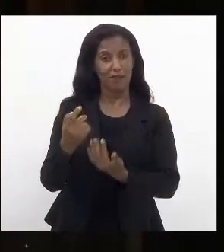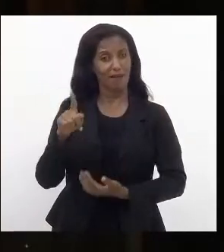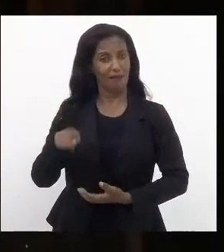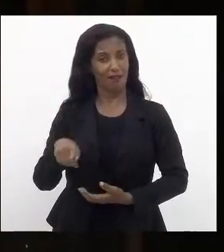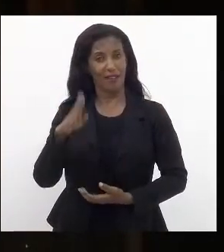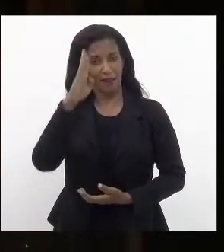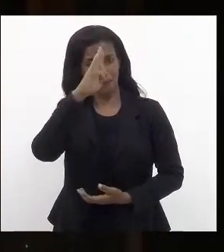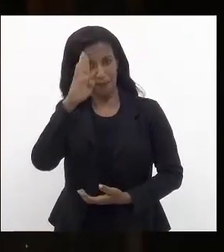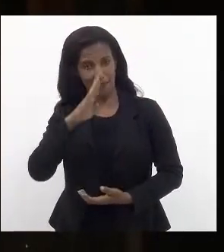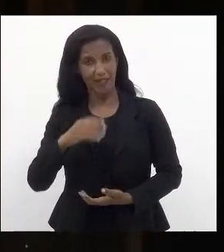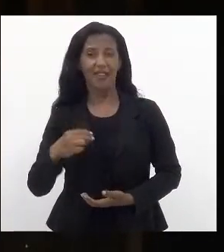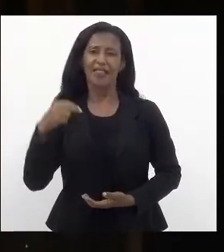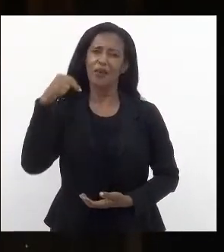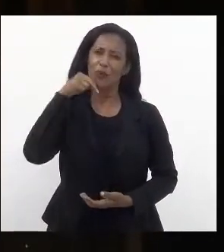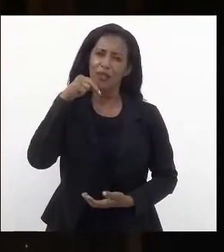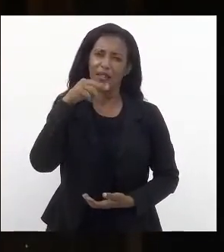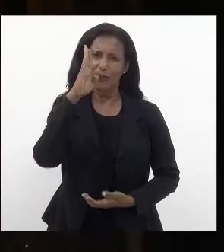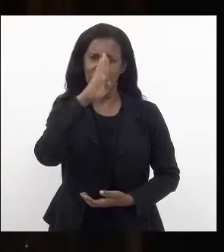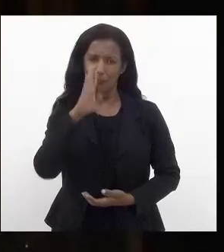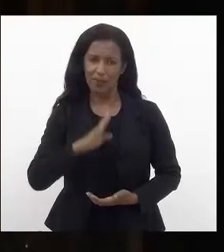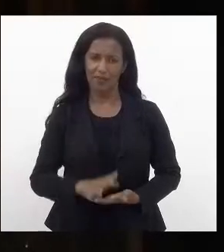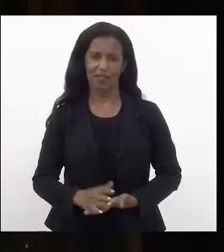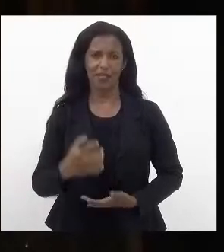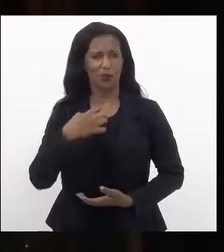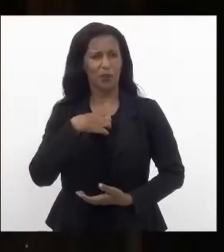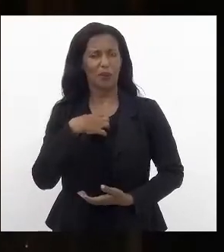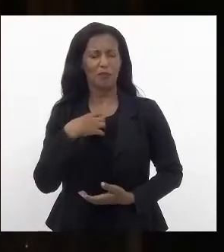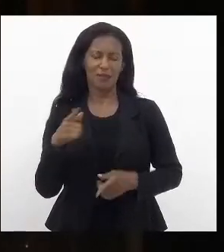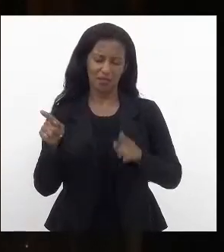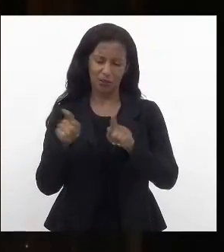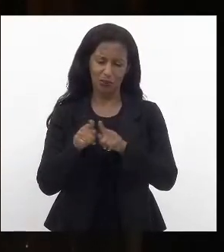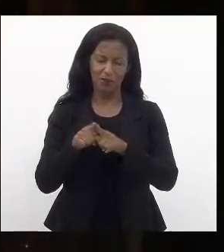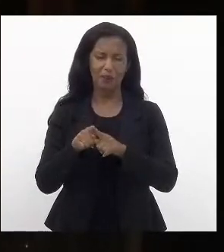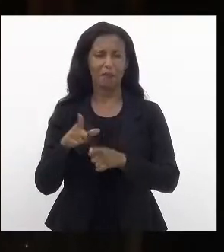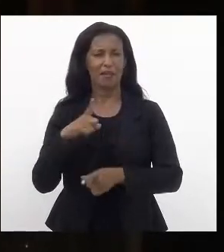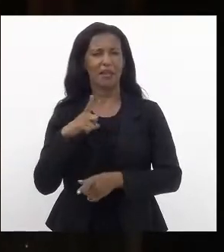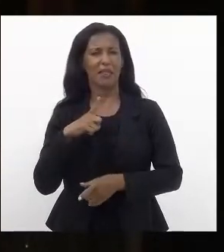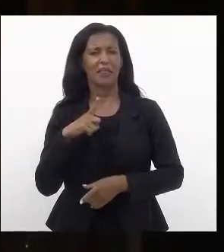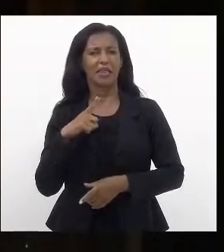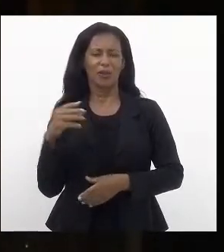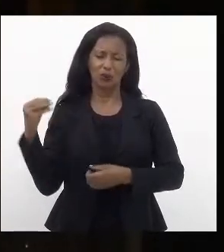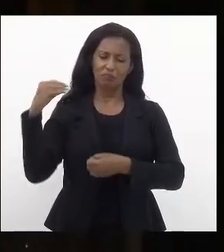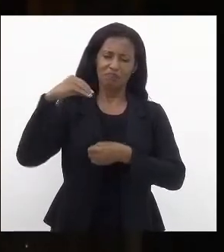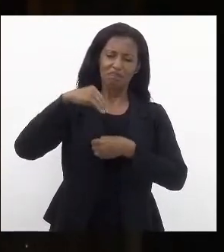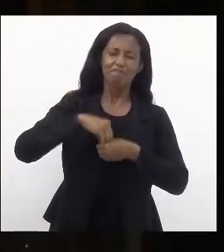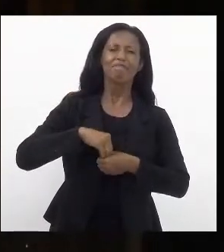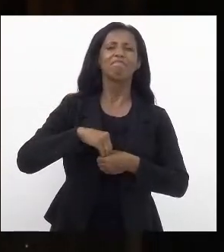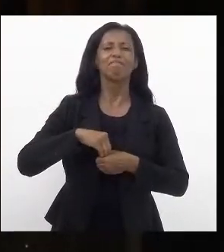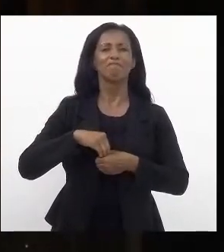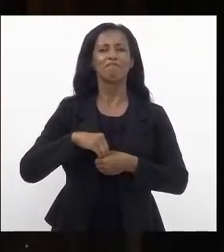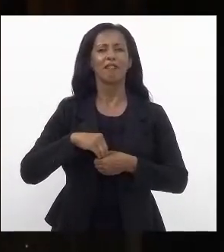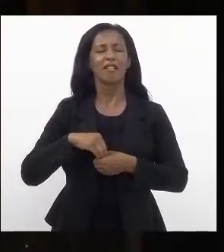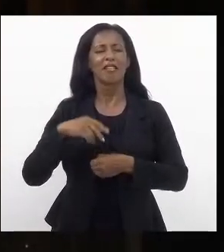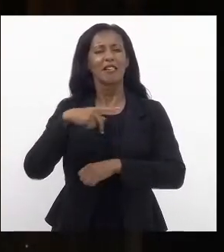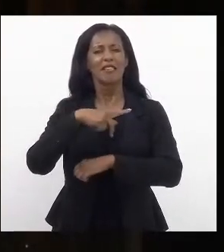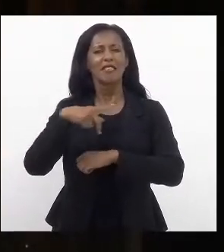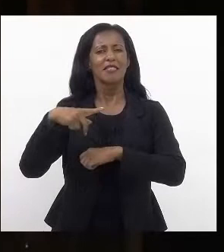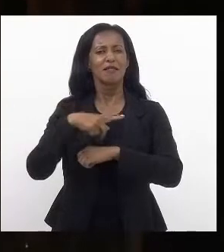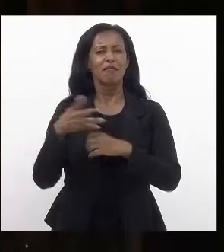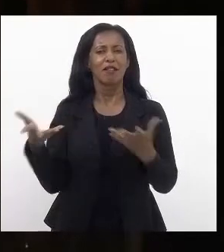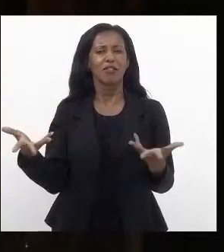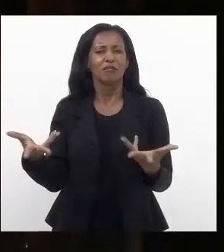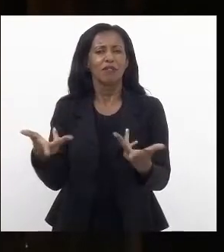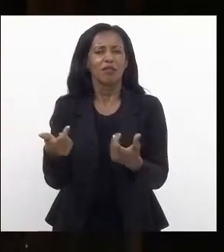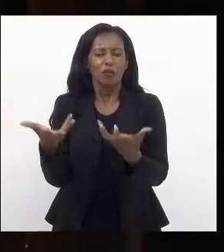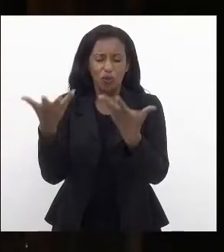que tem uns filhos netos brasileiros. Eu me sinto dentro de minha pátria, esse país maravilhoso, com braços abertos nos